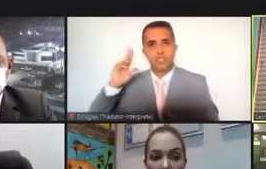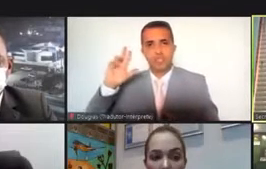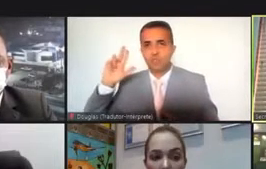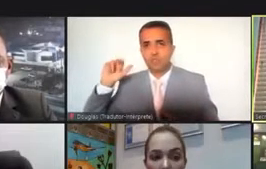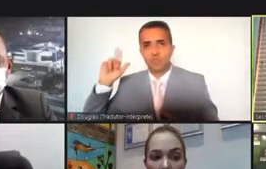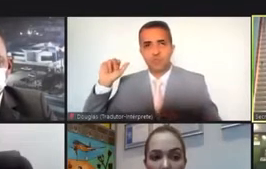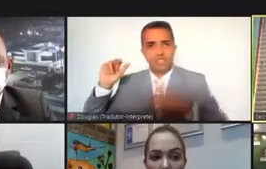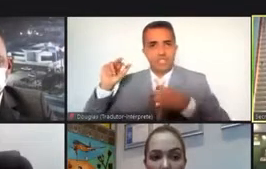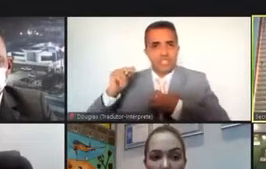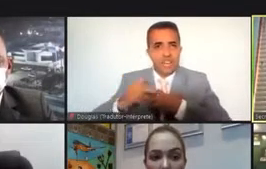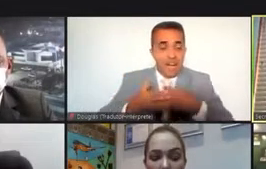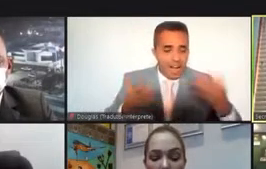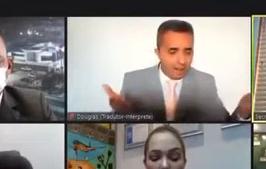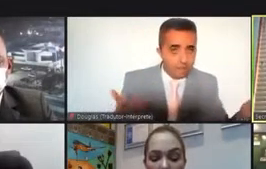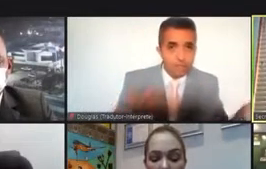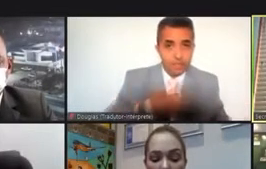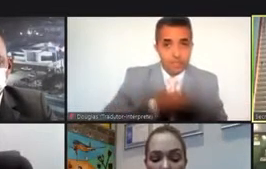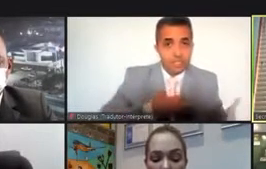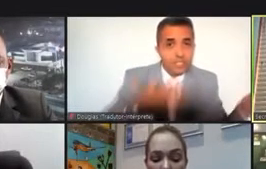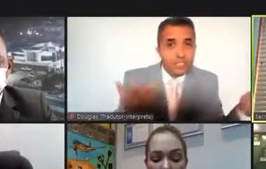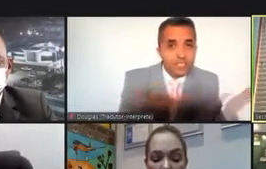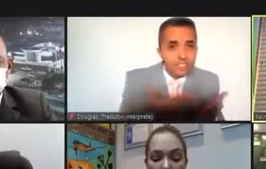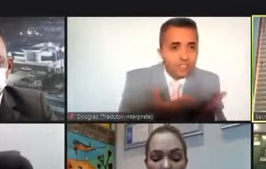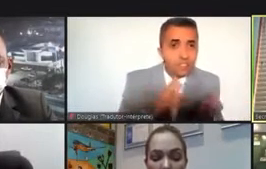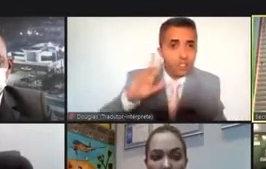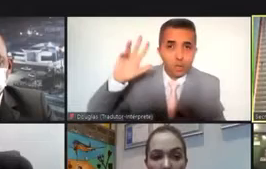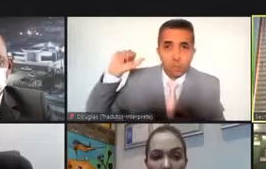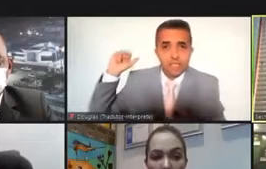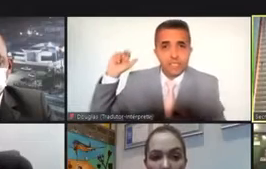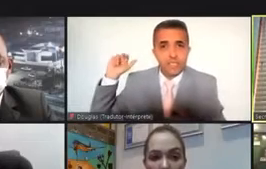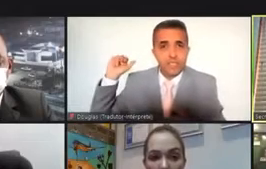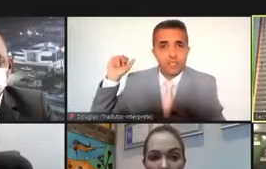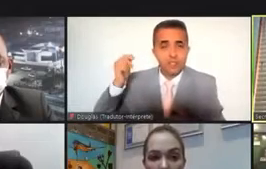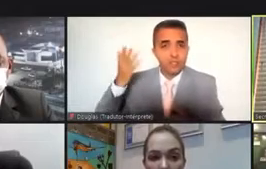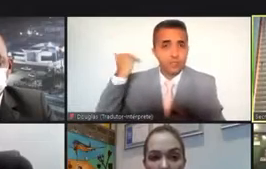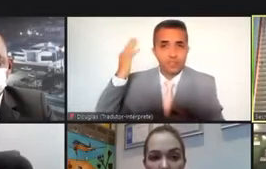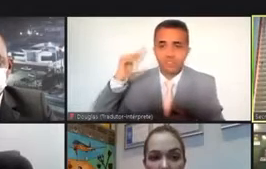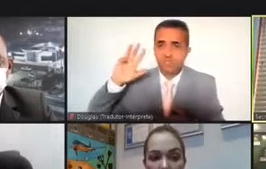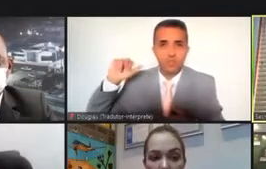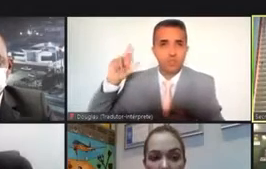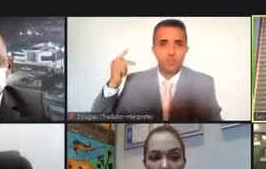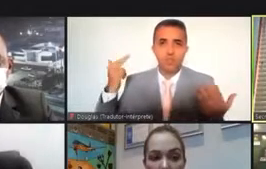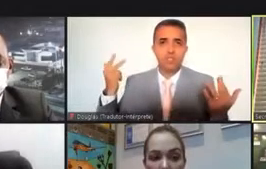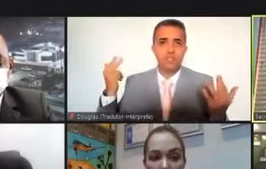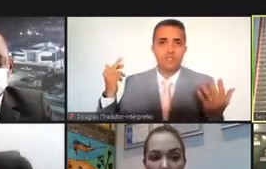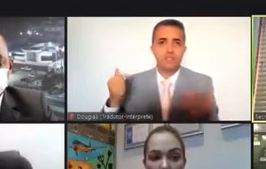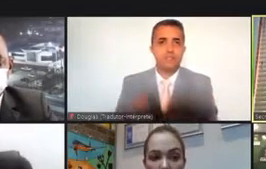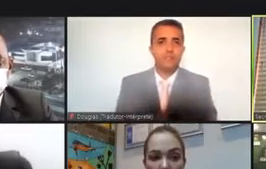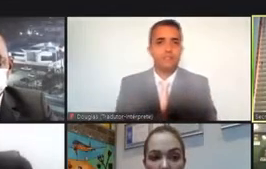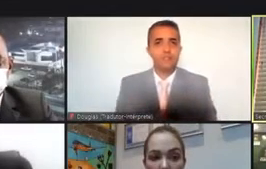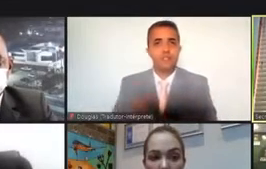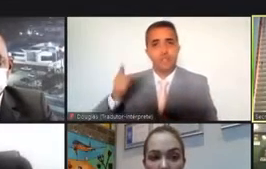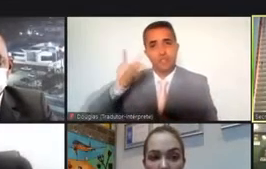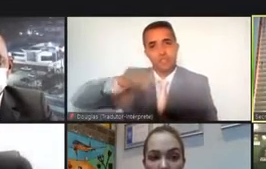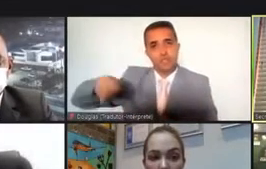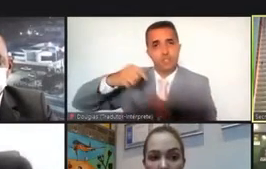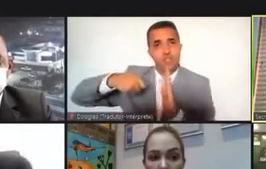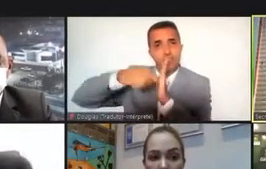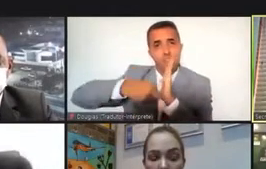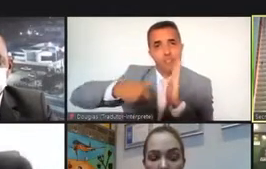eu tenho sentido. Eu não tenho nenhum tipo de problema na cobrança nem nada, mas eu gostaria que quem estivesse